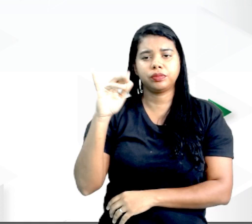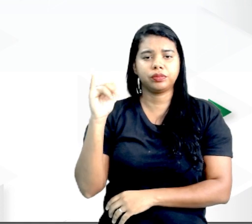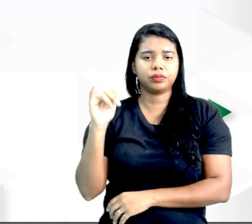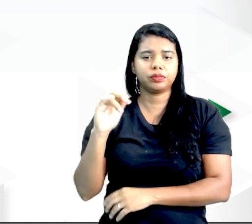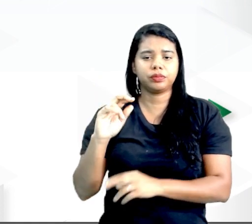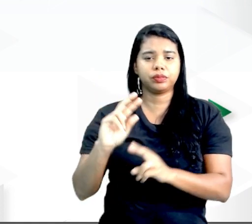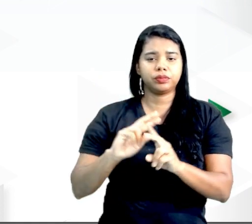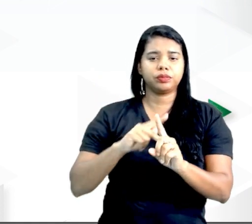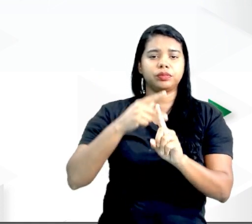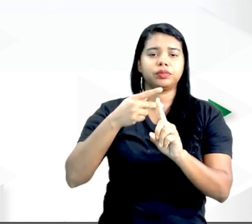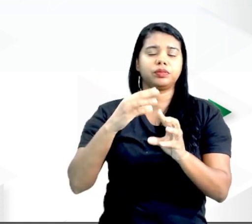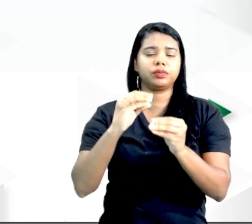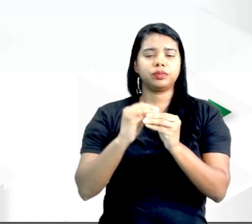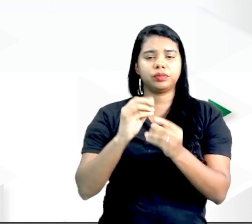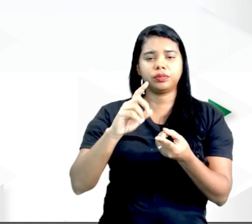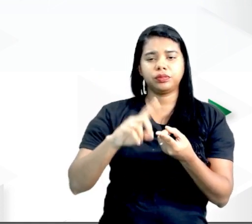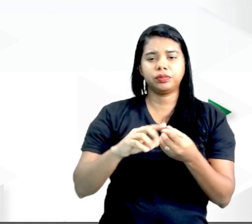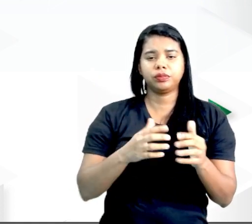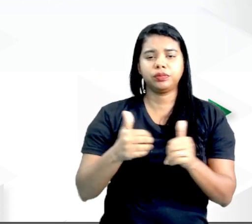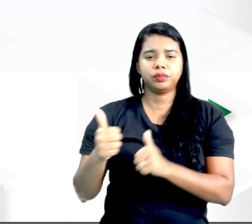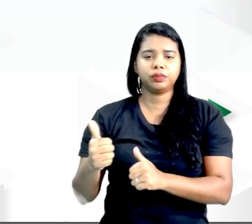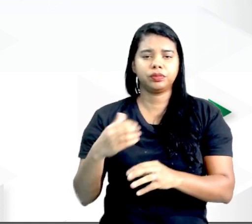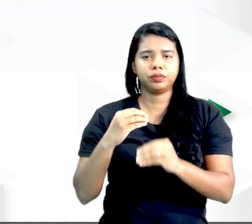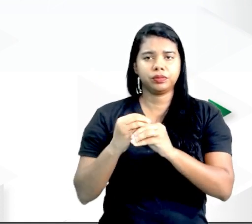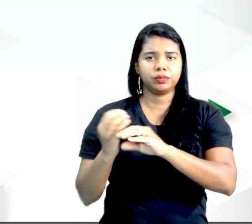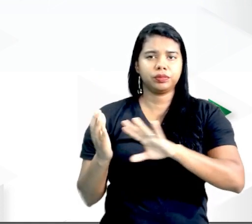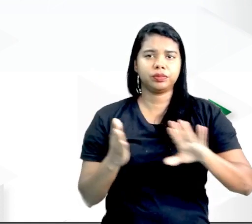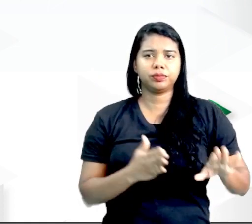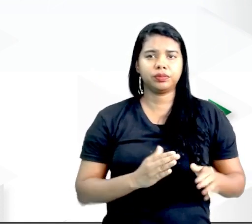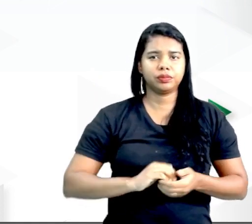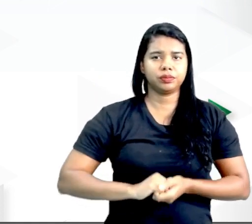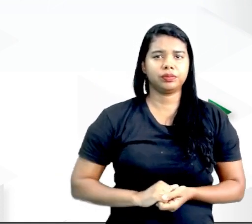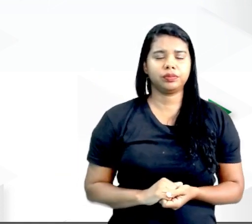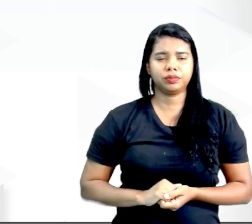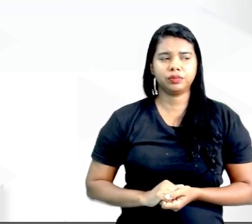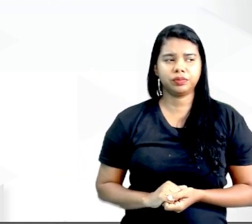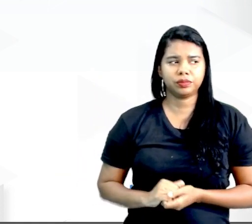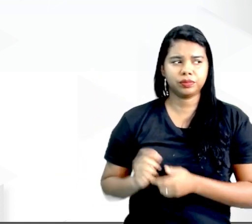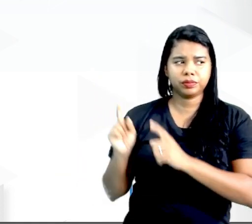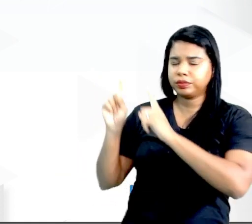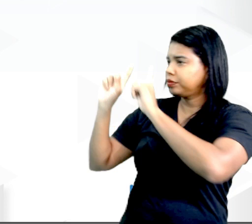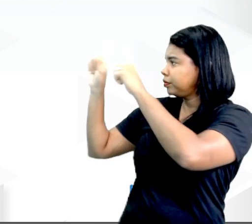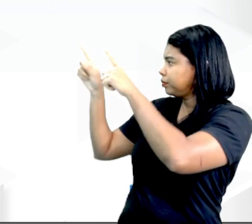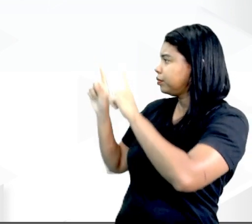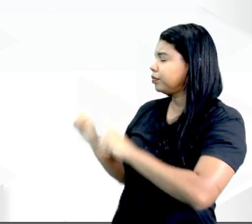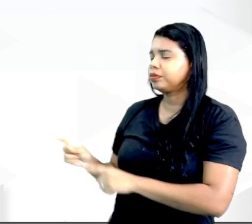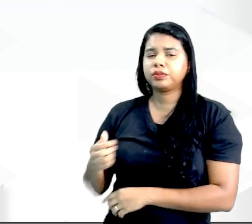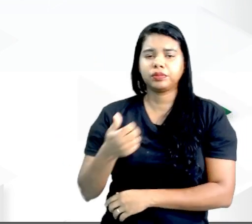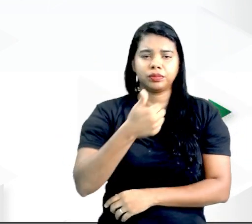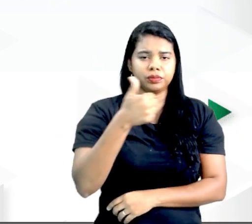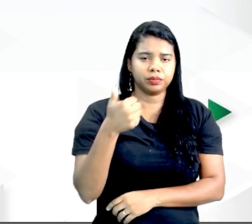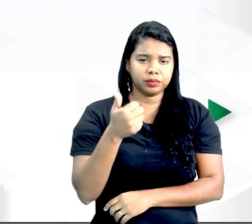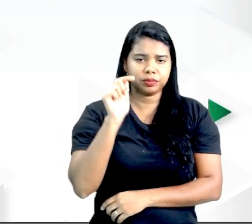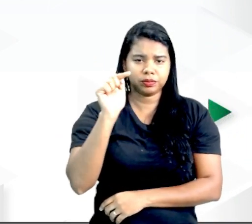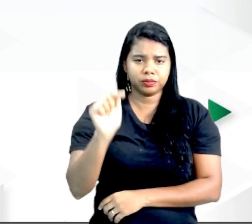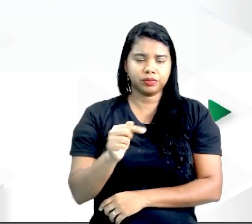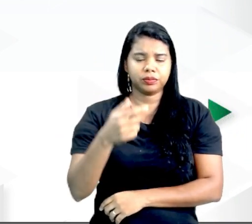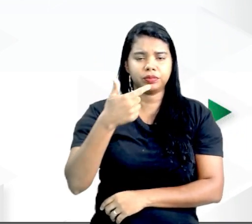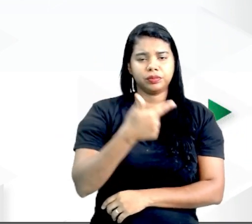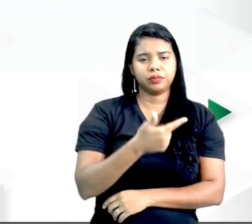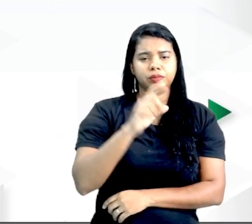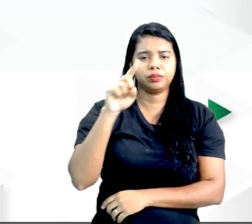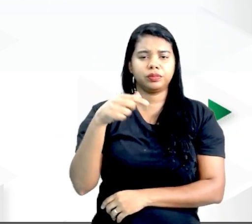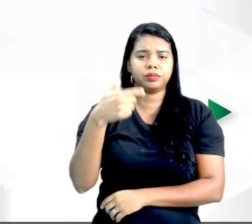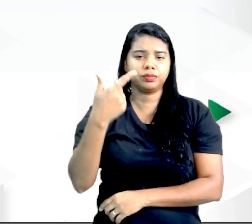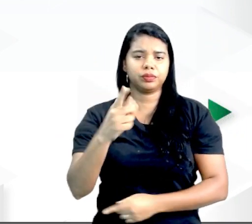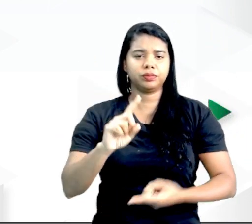proporcional. Beleza? Vou seguir agora a razão pode ser expressa por 1, 2 pontinhos, 2,2 também, tá bom? Então,